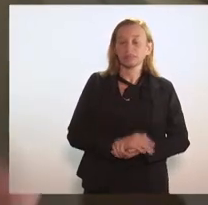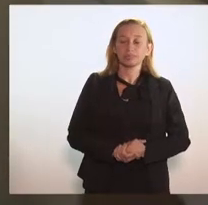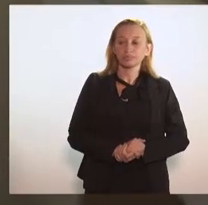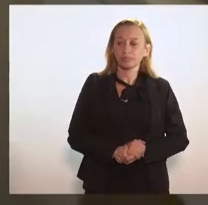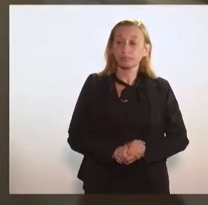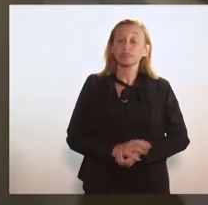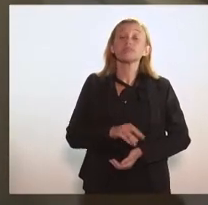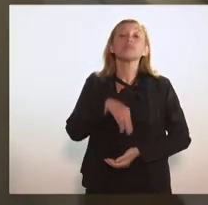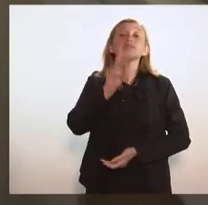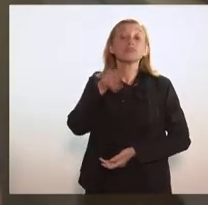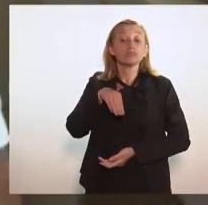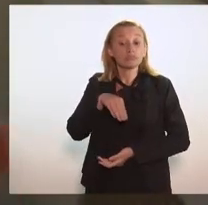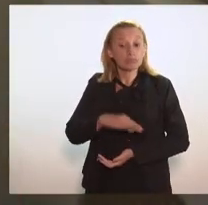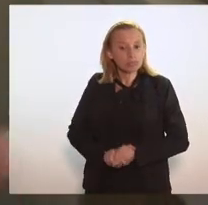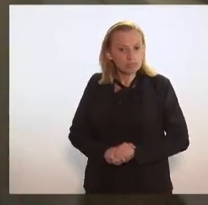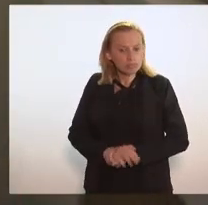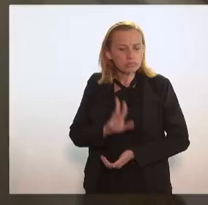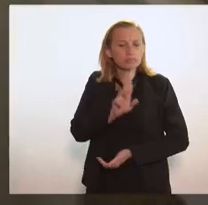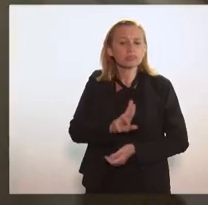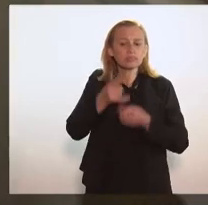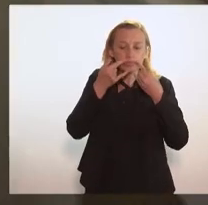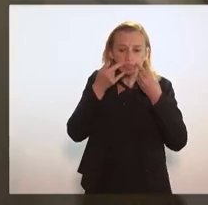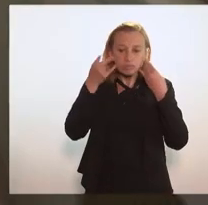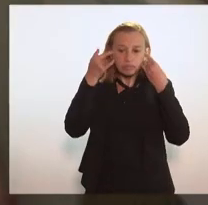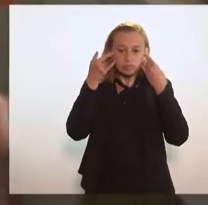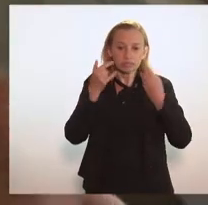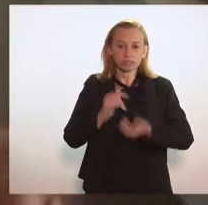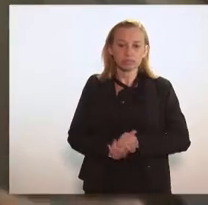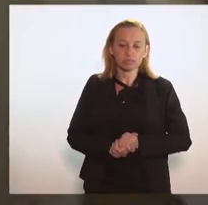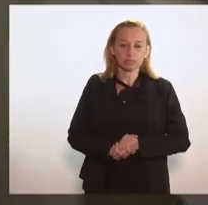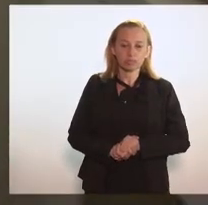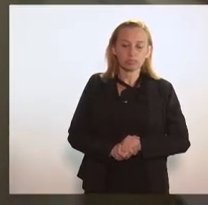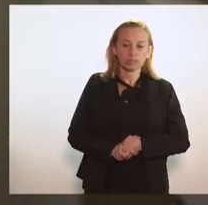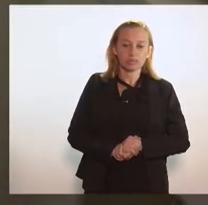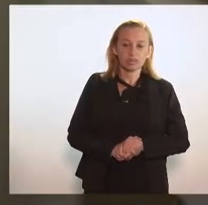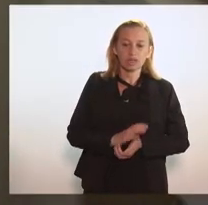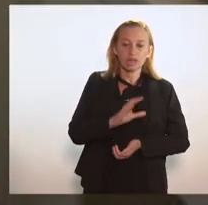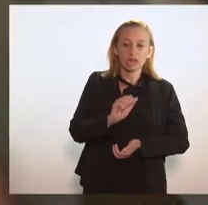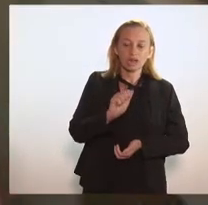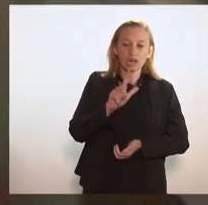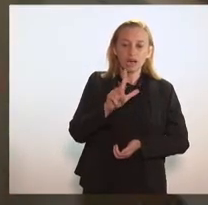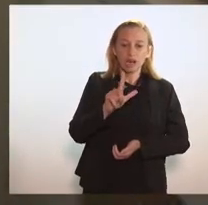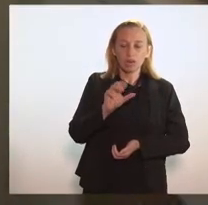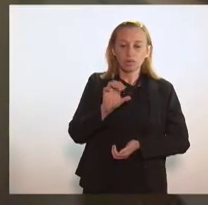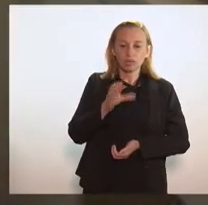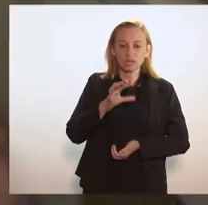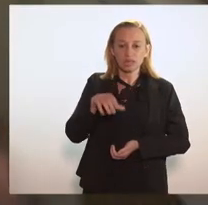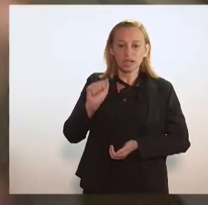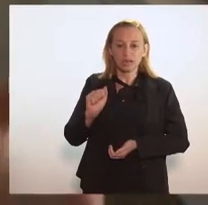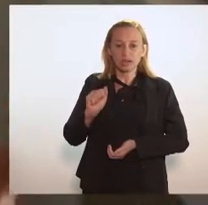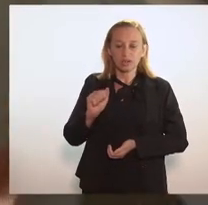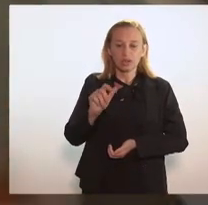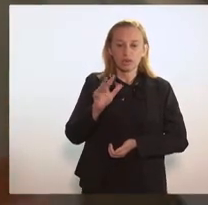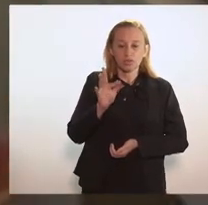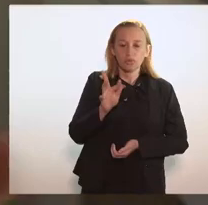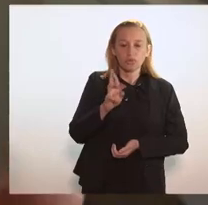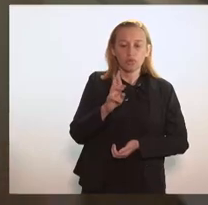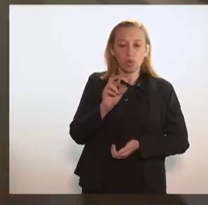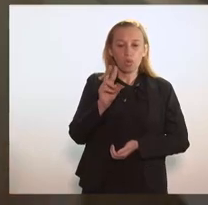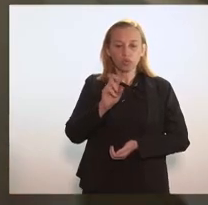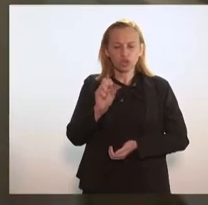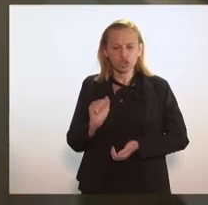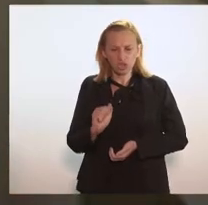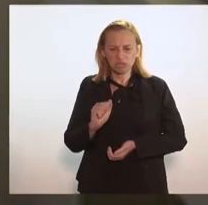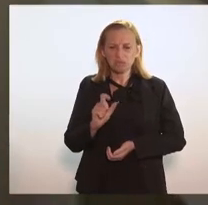quem usa máscara é calça frouxa Nossa flores quer dizer é covarde